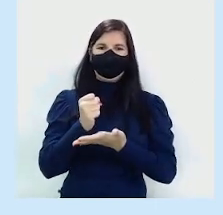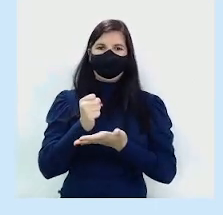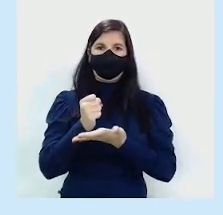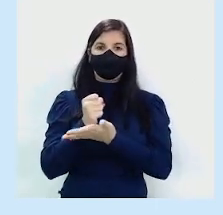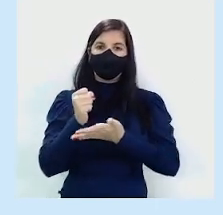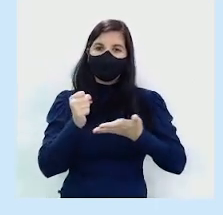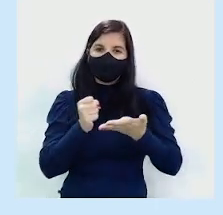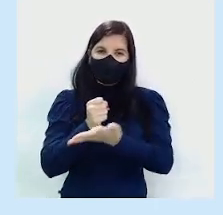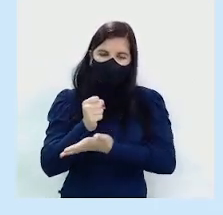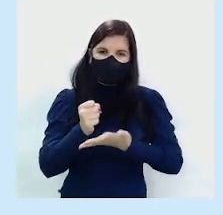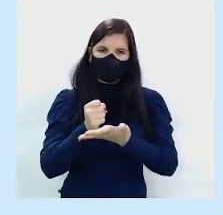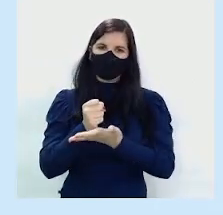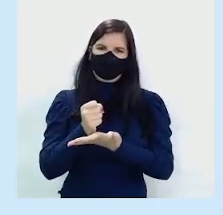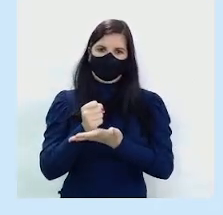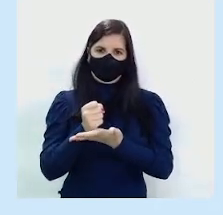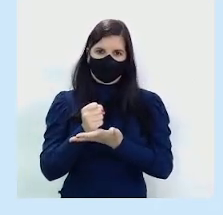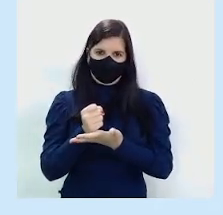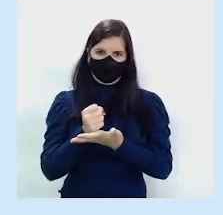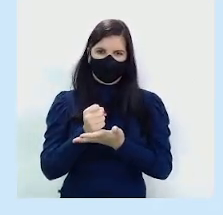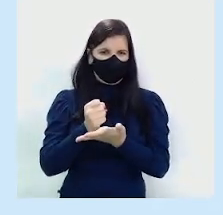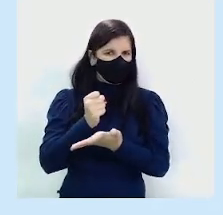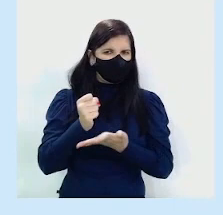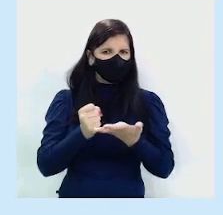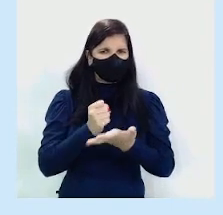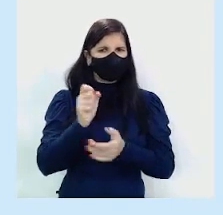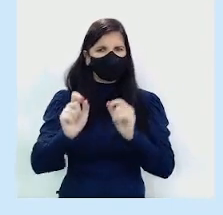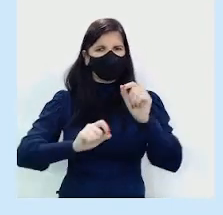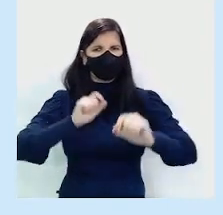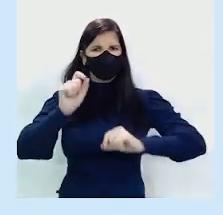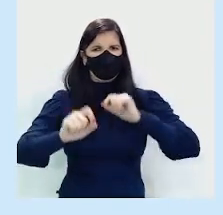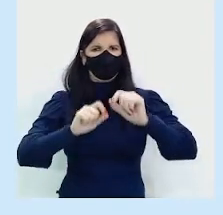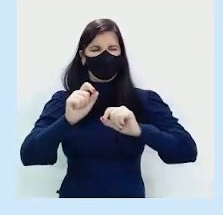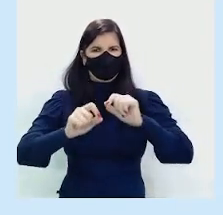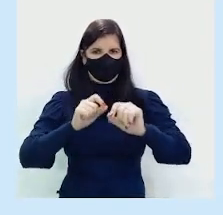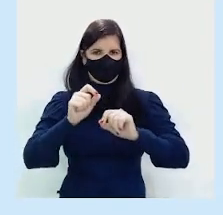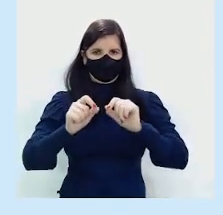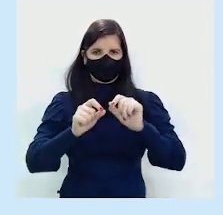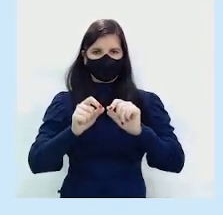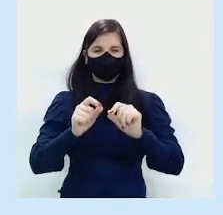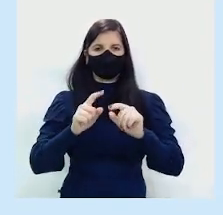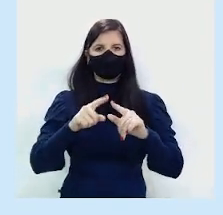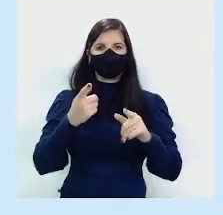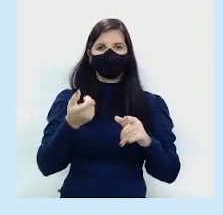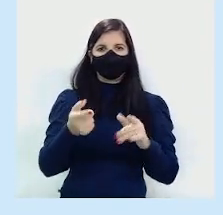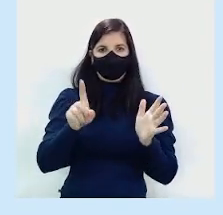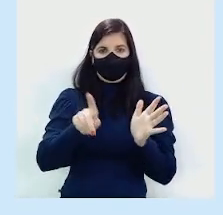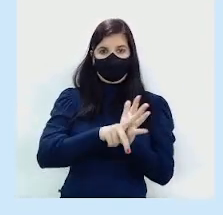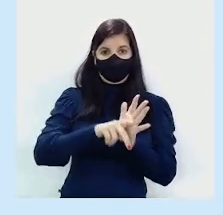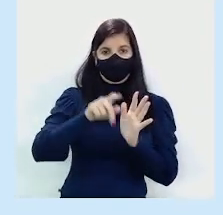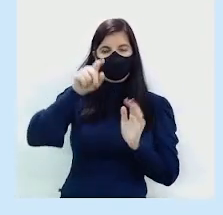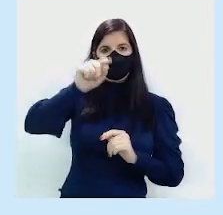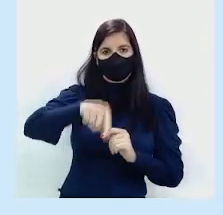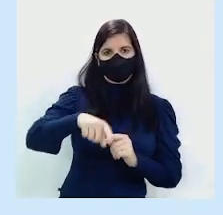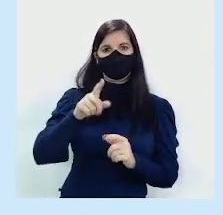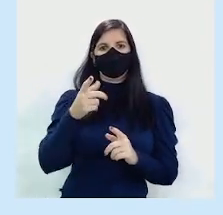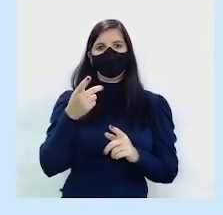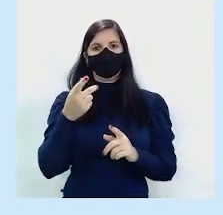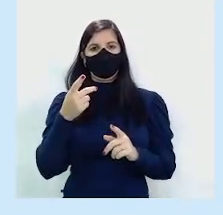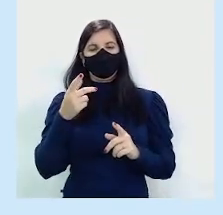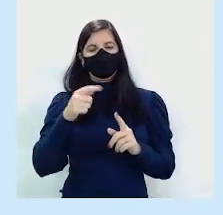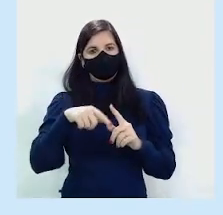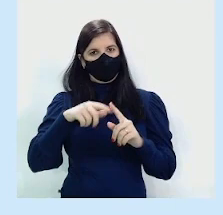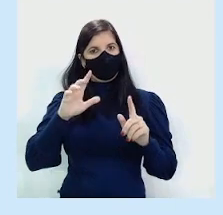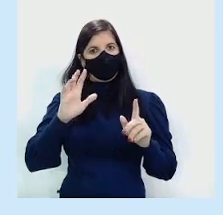embasamento. O que é que seria o embasamento? Para você que está em casa e não sabe. Embasamento é exatamente o